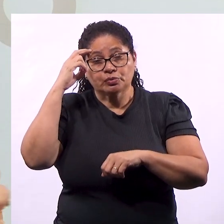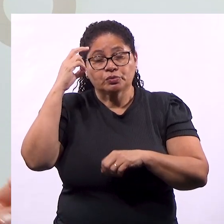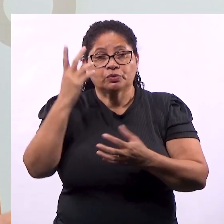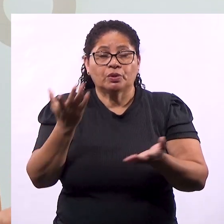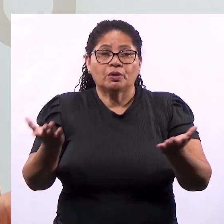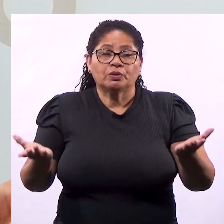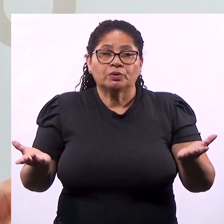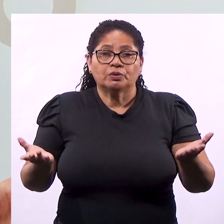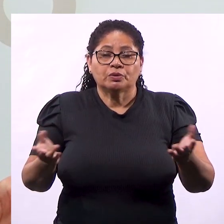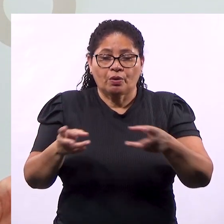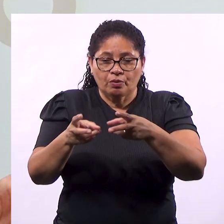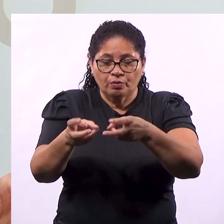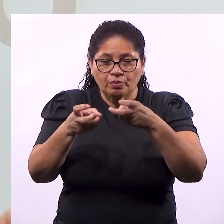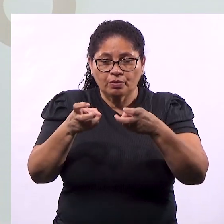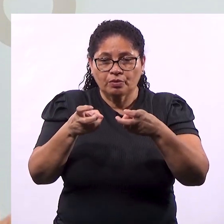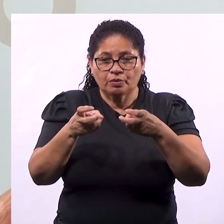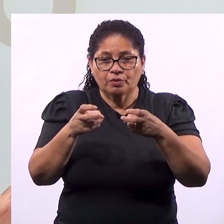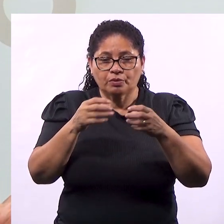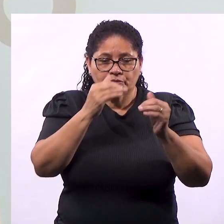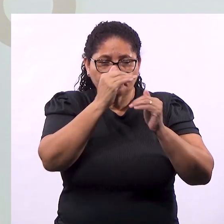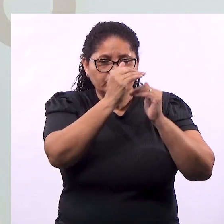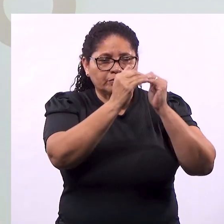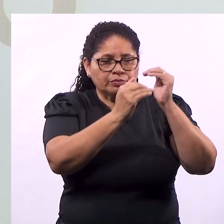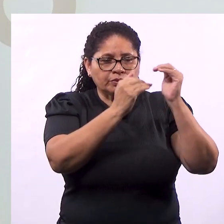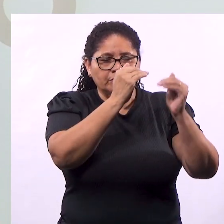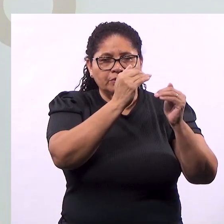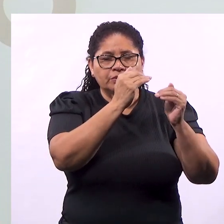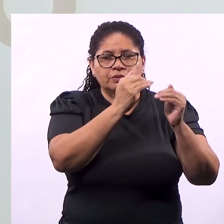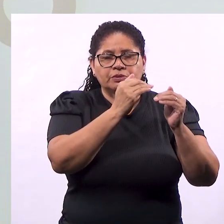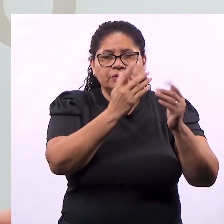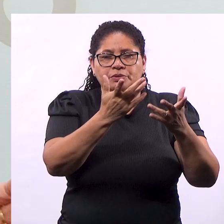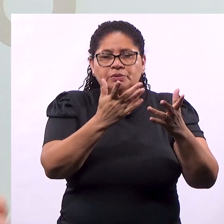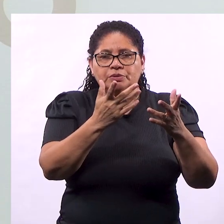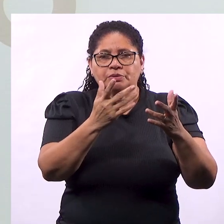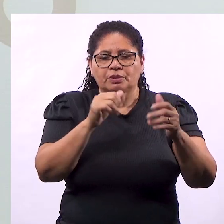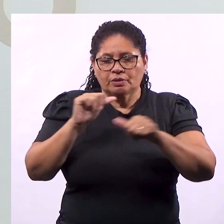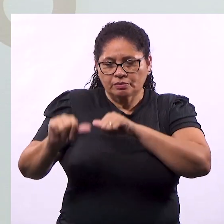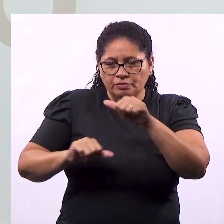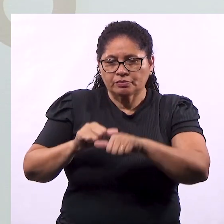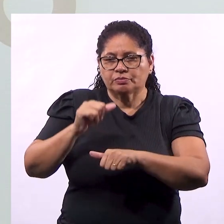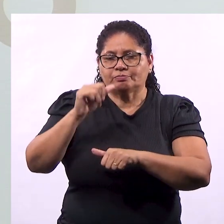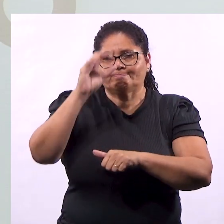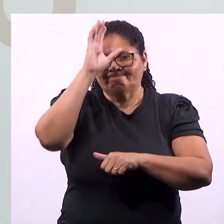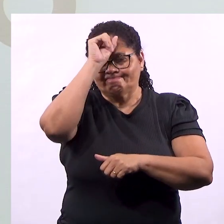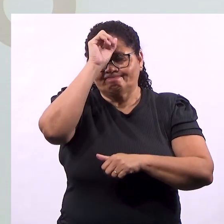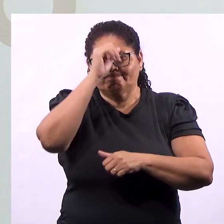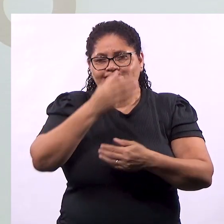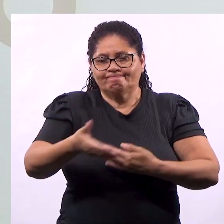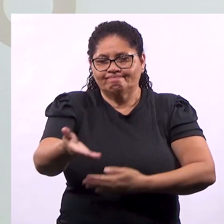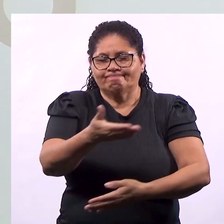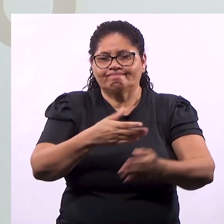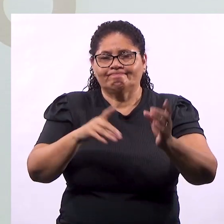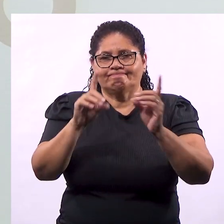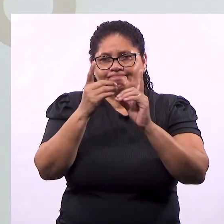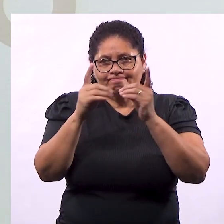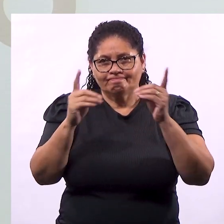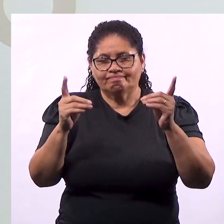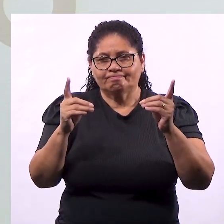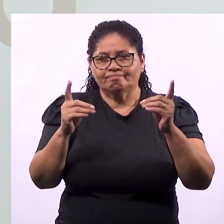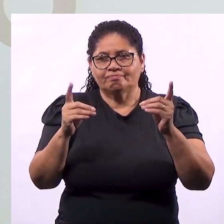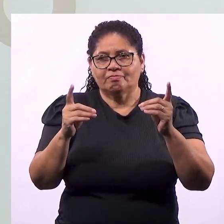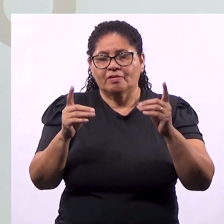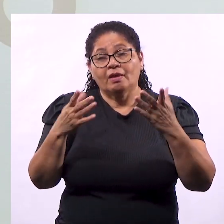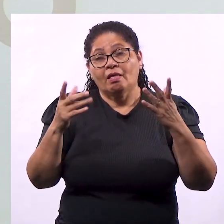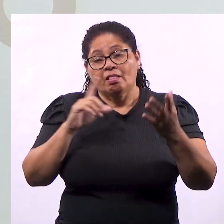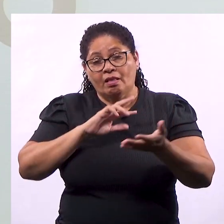sobre a concepção de processos avaliativos regulação da aprendizagem e intervenção didática